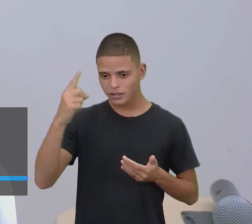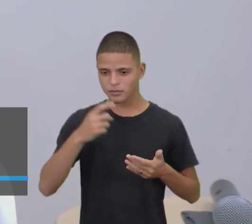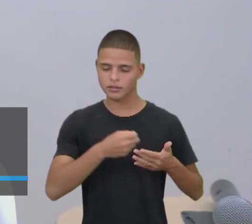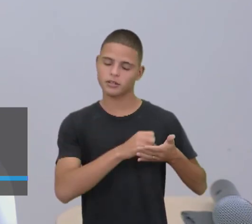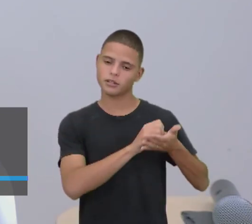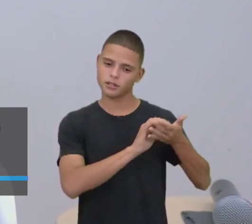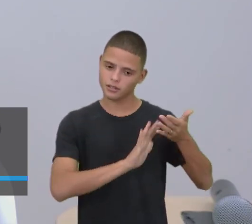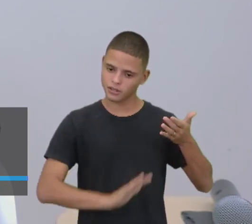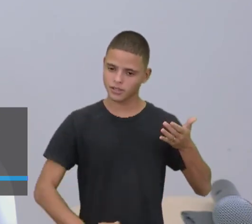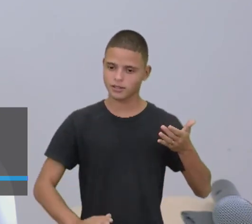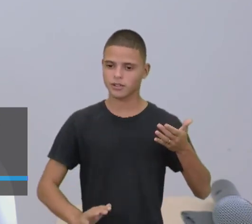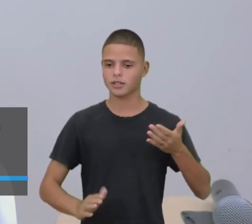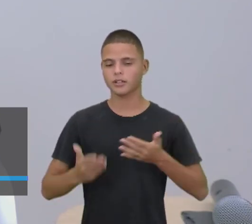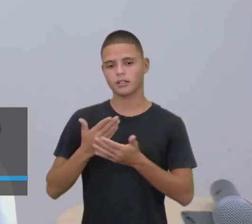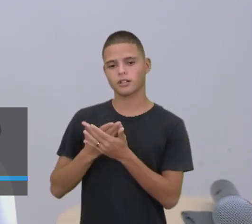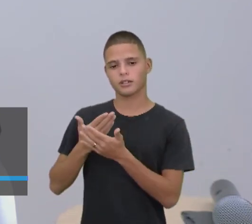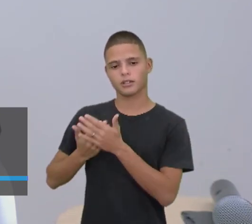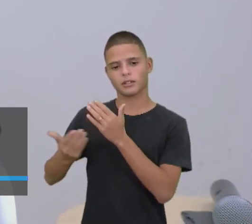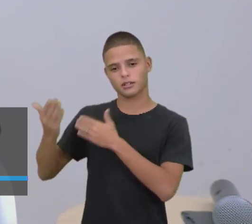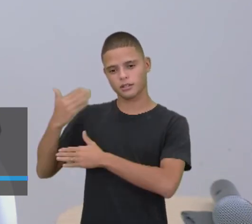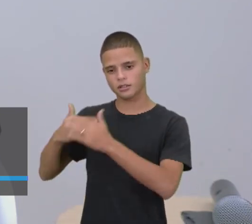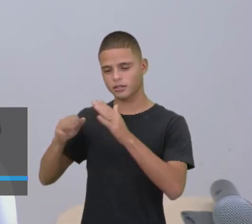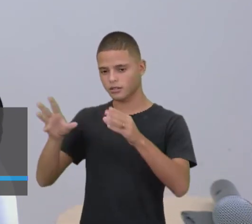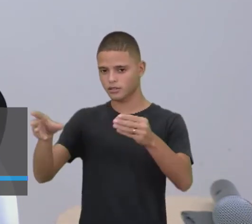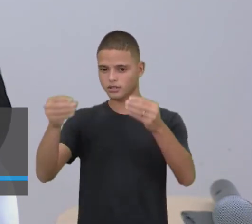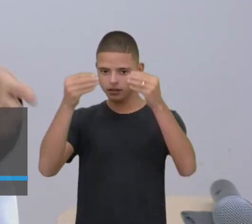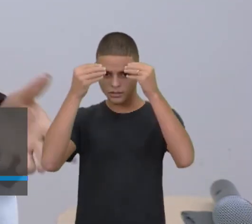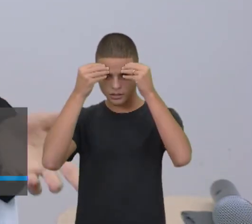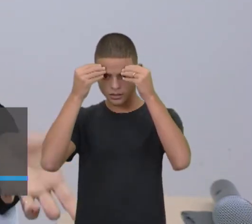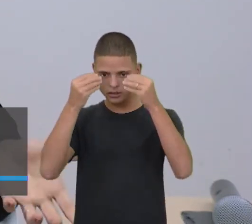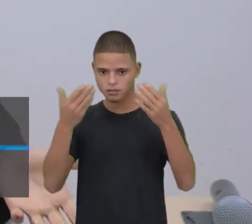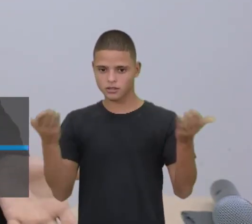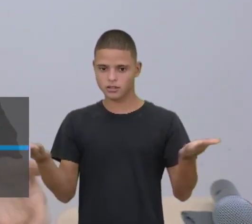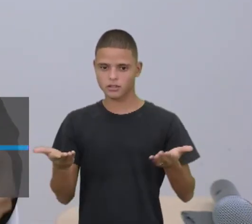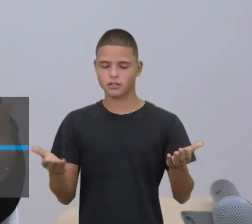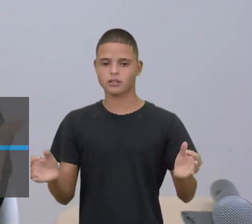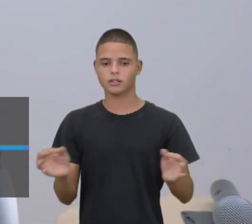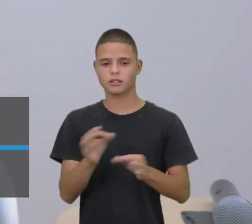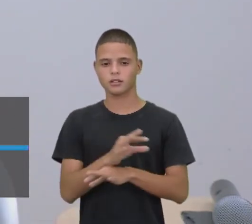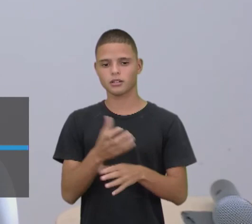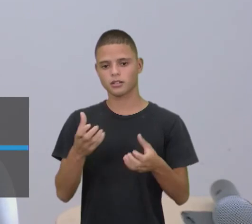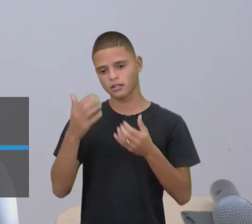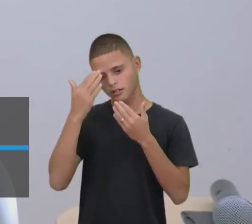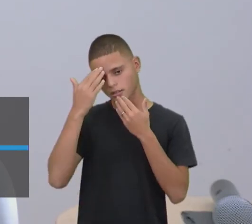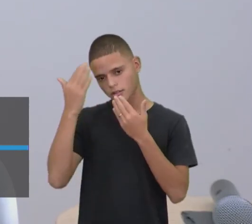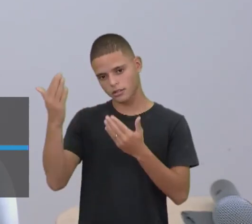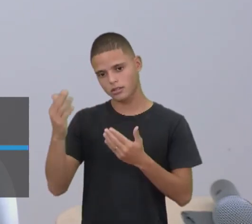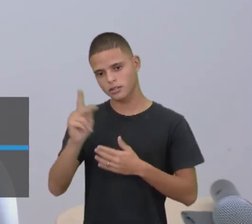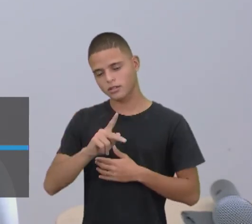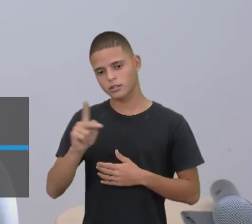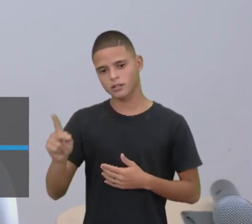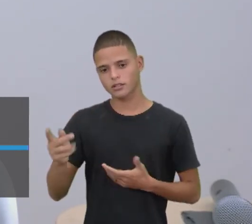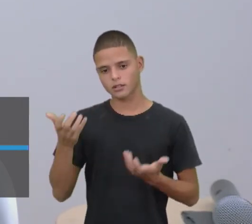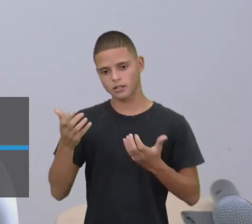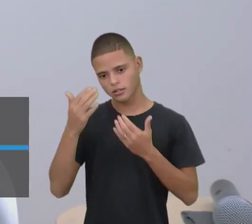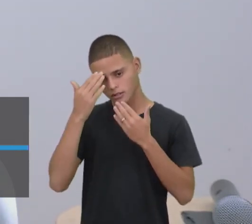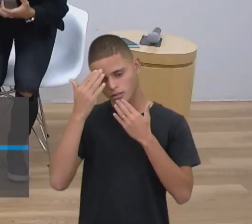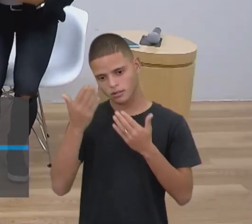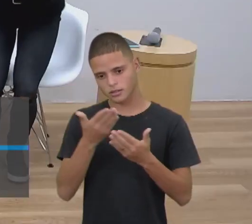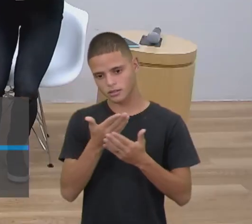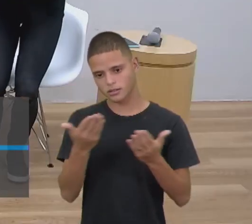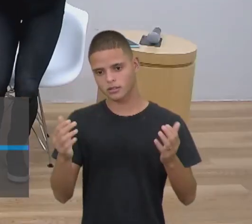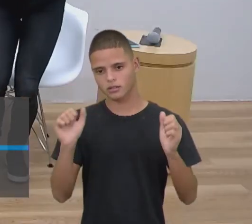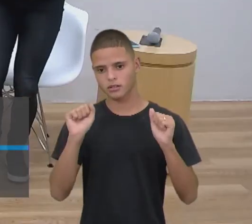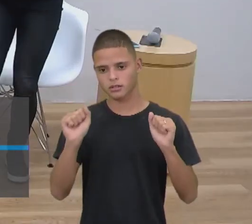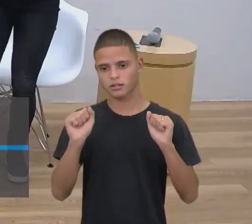o metano, onde ele era usado e essas coisas, tá certo? E nós vamos ficando por aqui, eu quero agradecer e quero dizer a vocês, estudante, que vocês